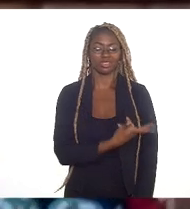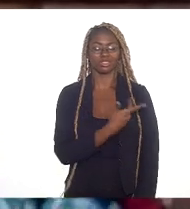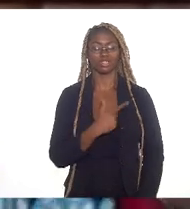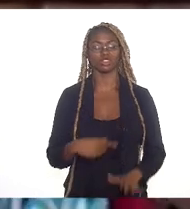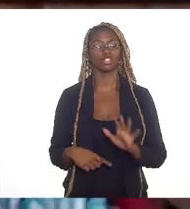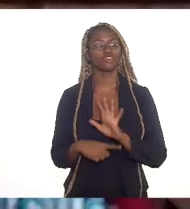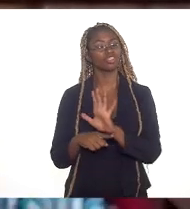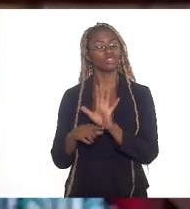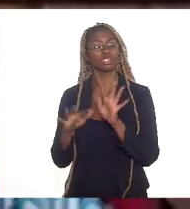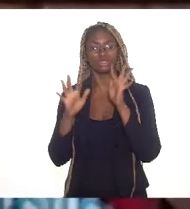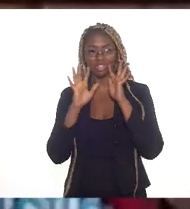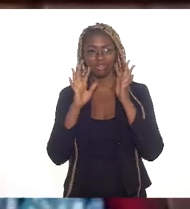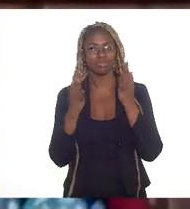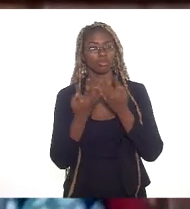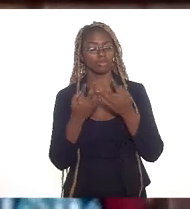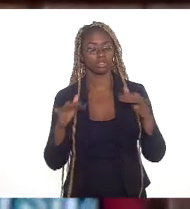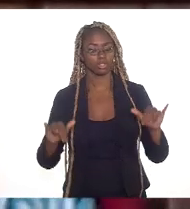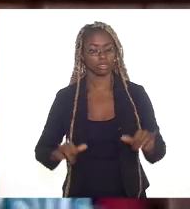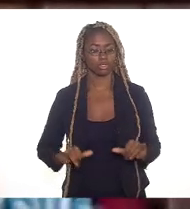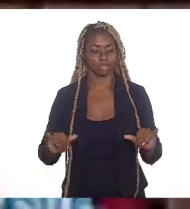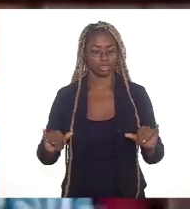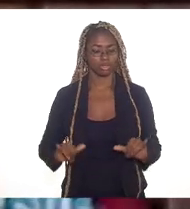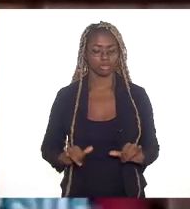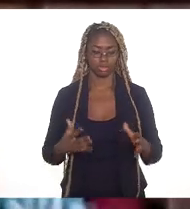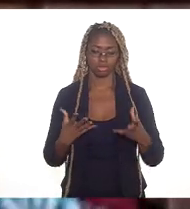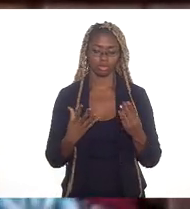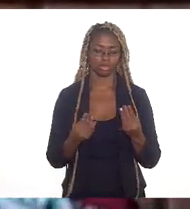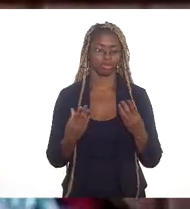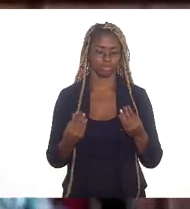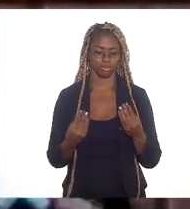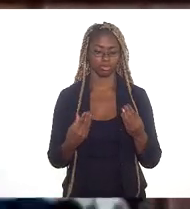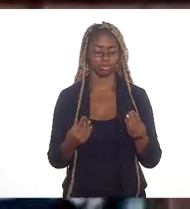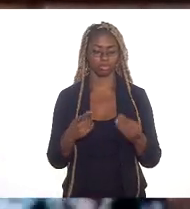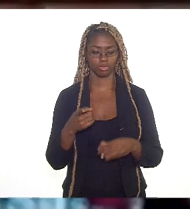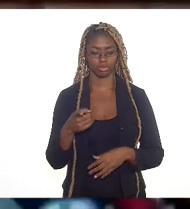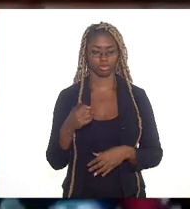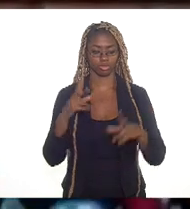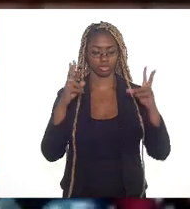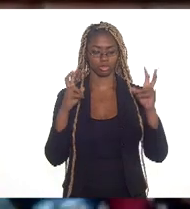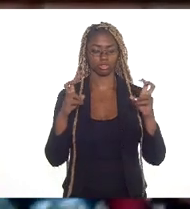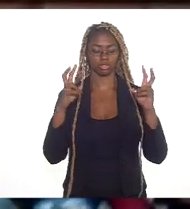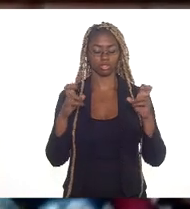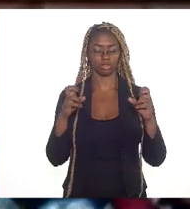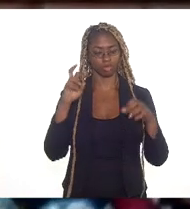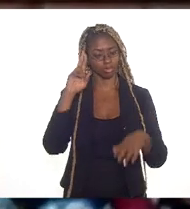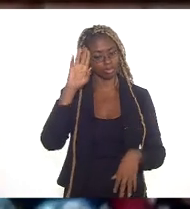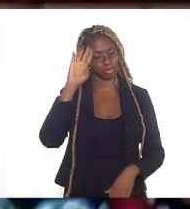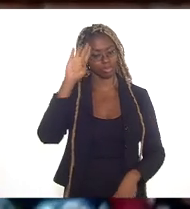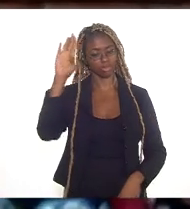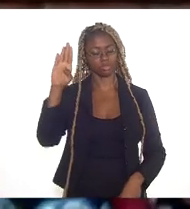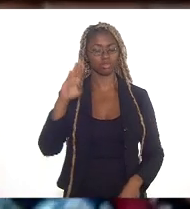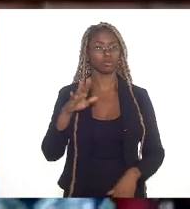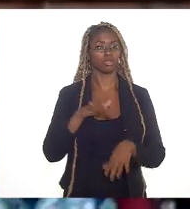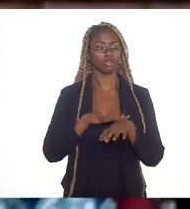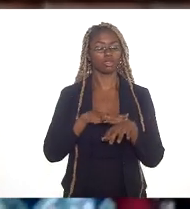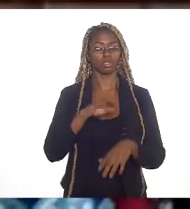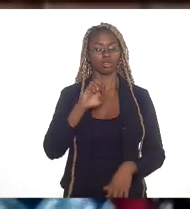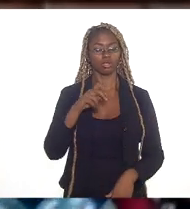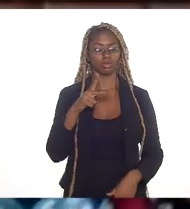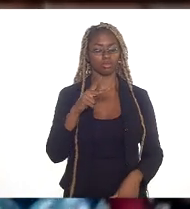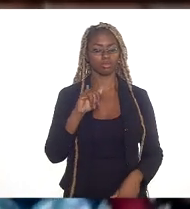famílias que sofrem muito em relação a esse tema, principalmente da epilepsia